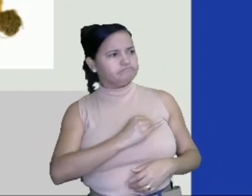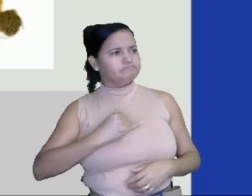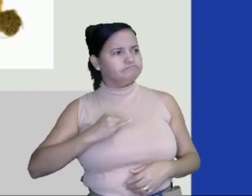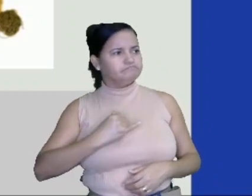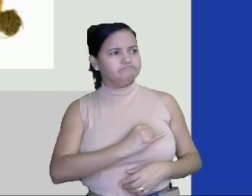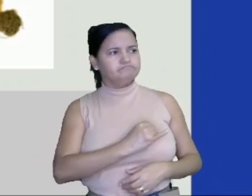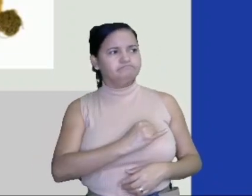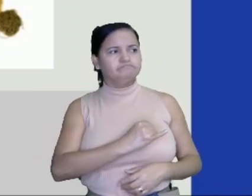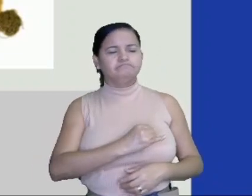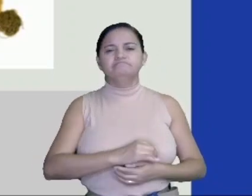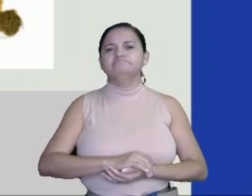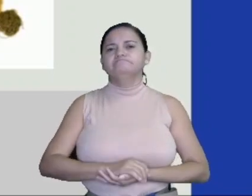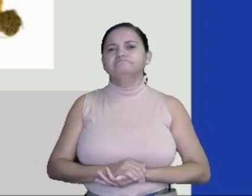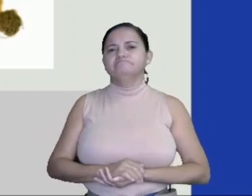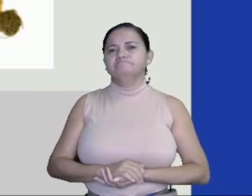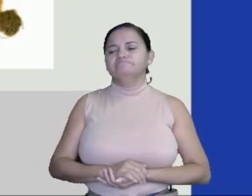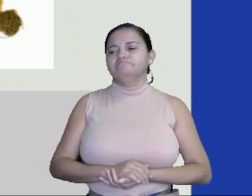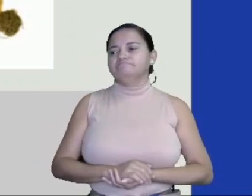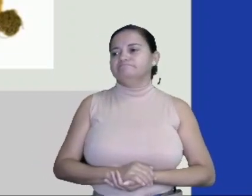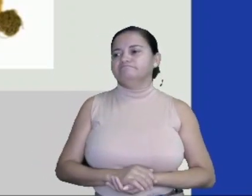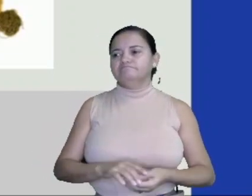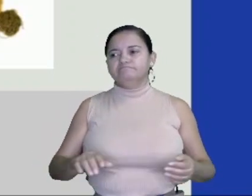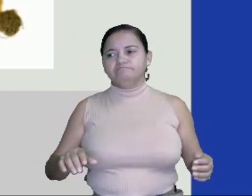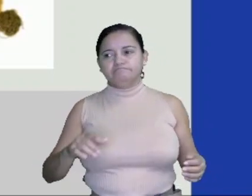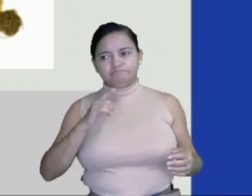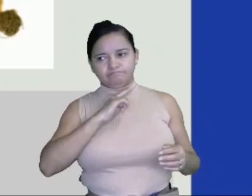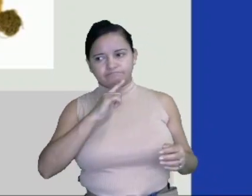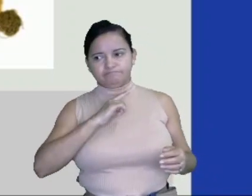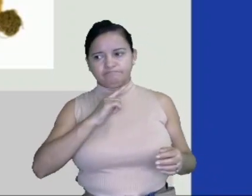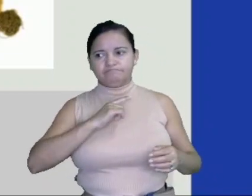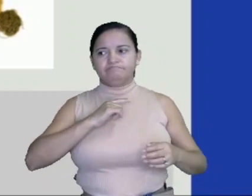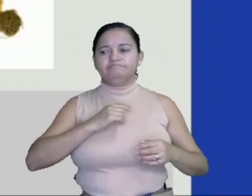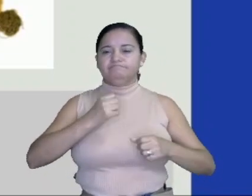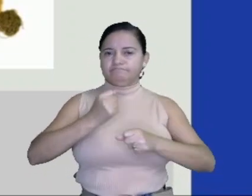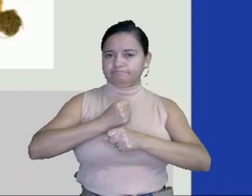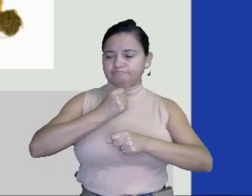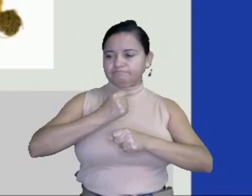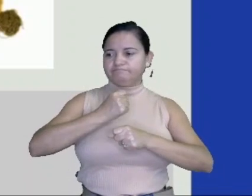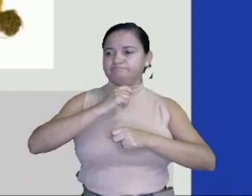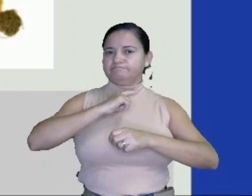energéticos. Repete comigo: construtores,